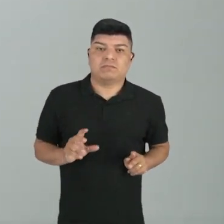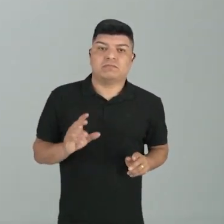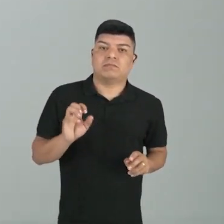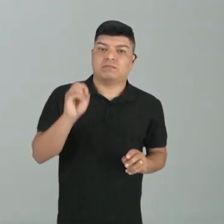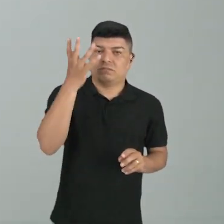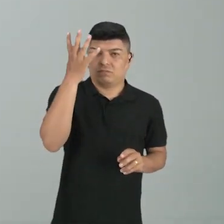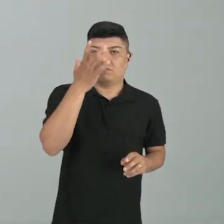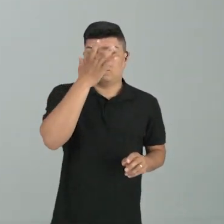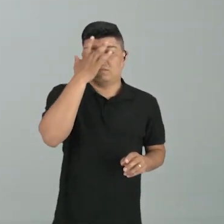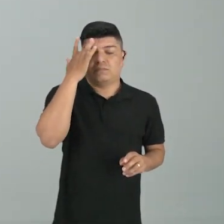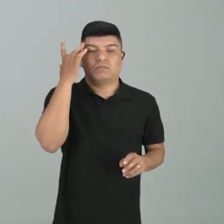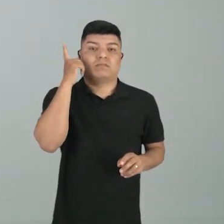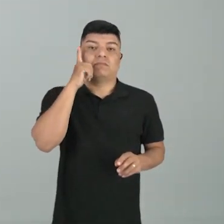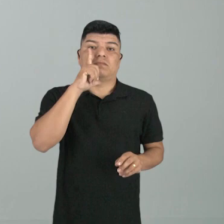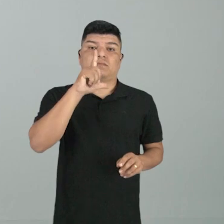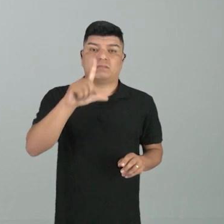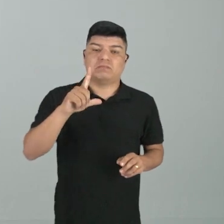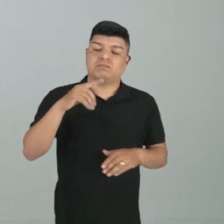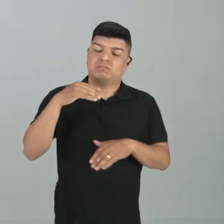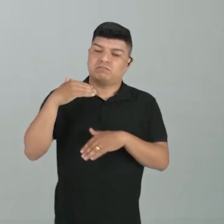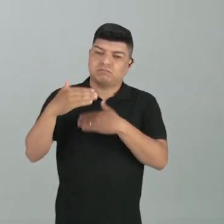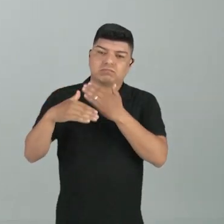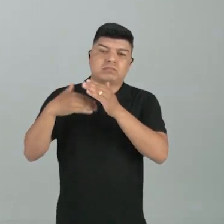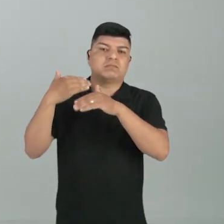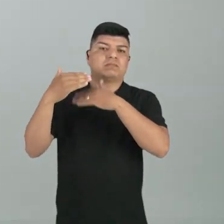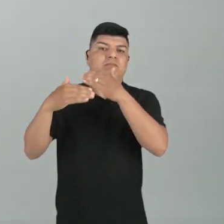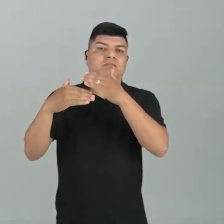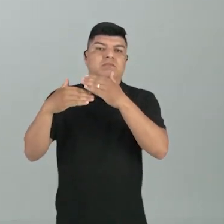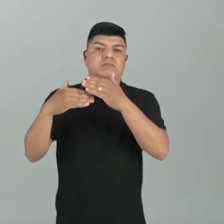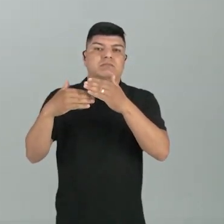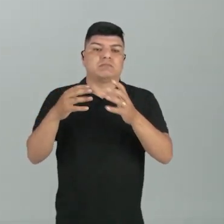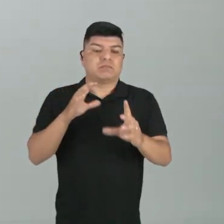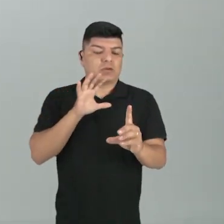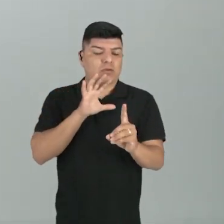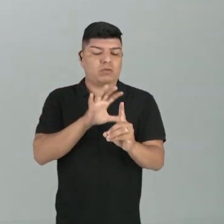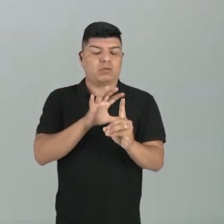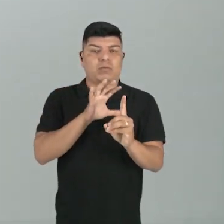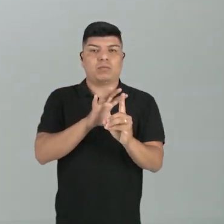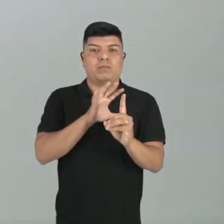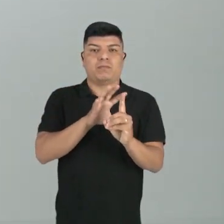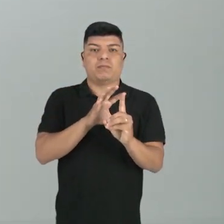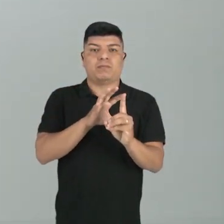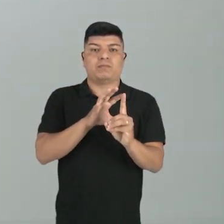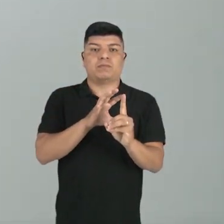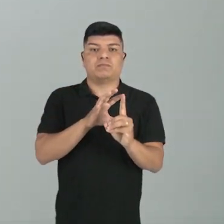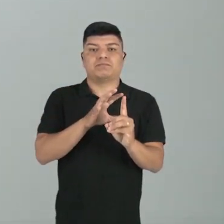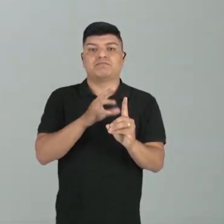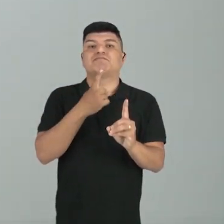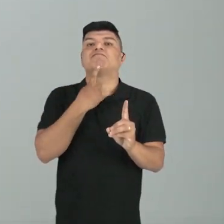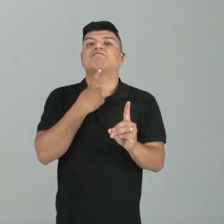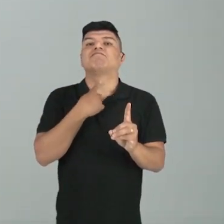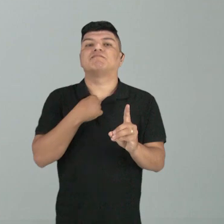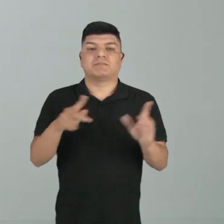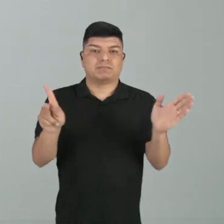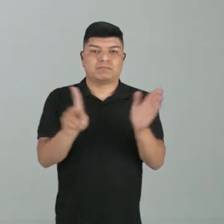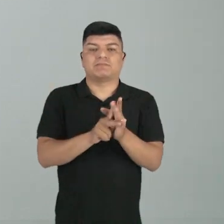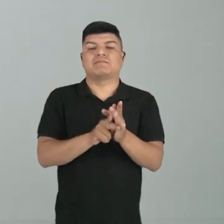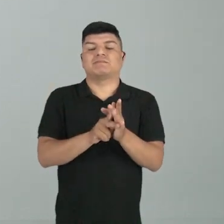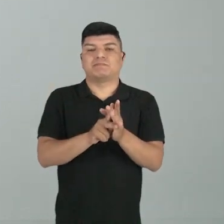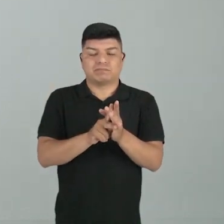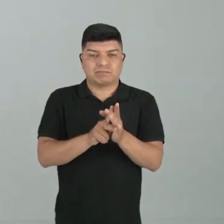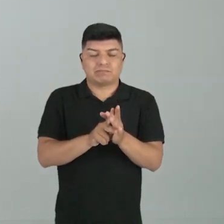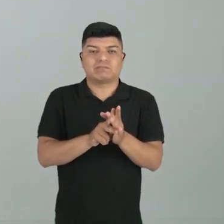pessoas elas têm a capacidade de desencadear são motivadas por interesses próprios, pelo